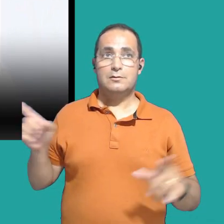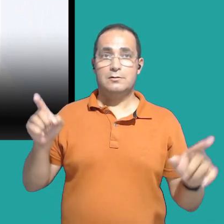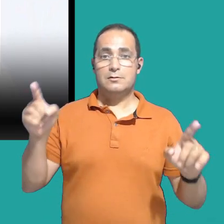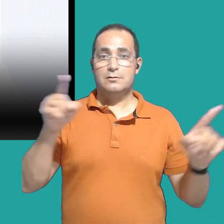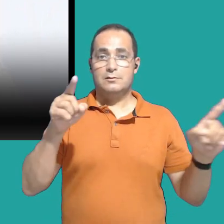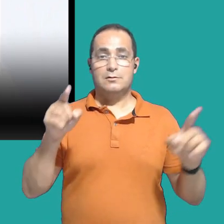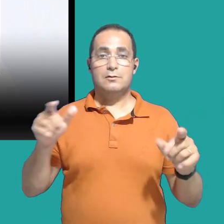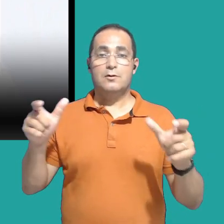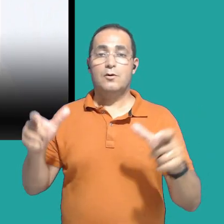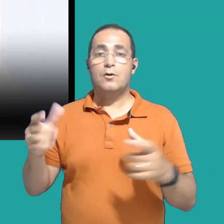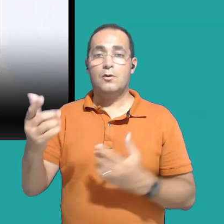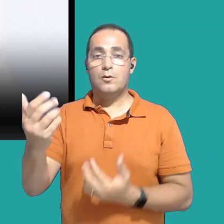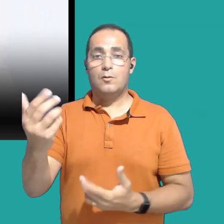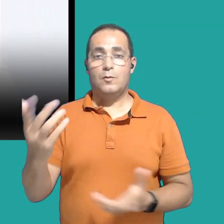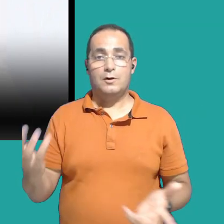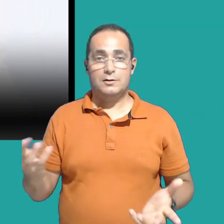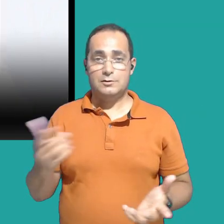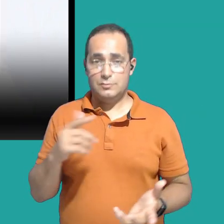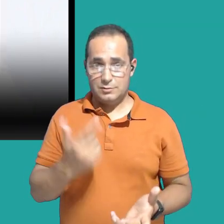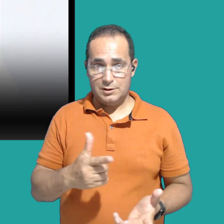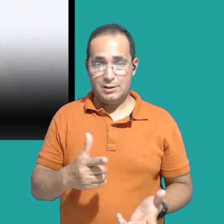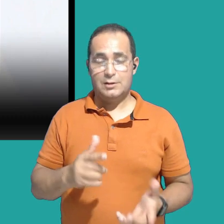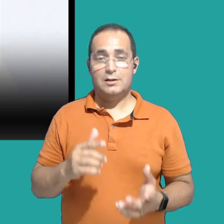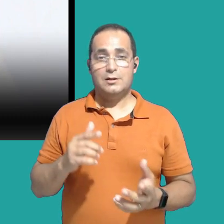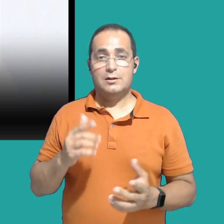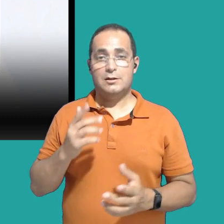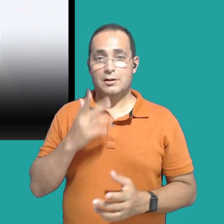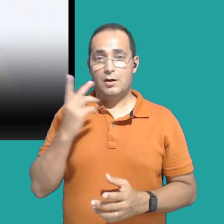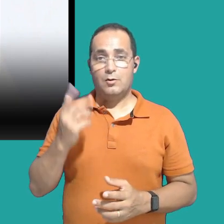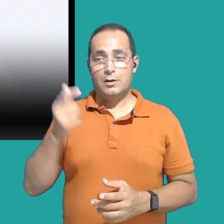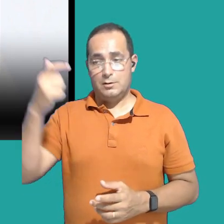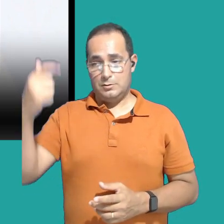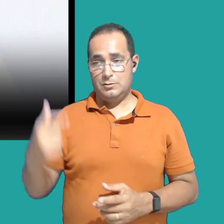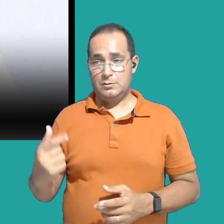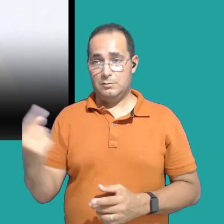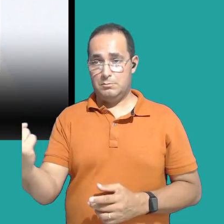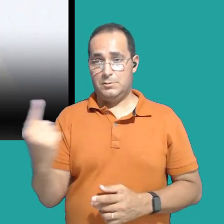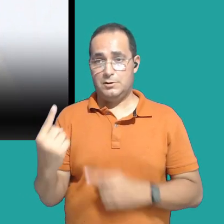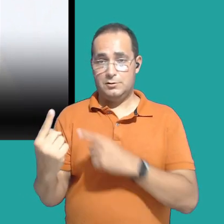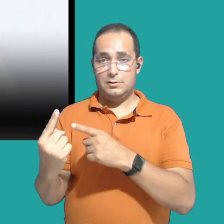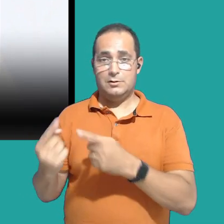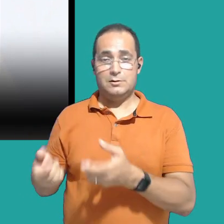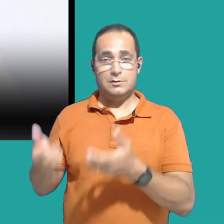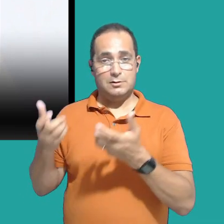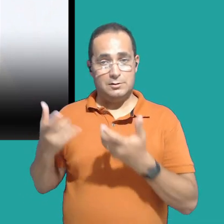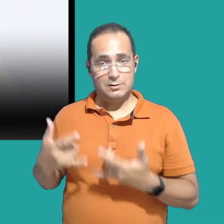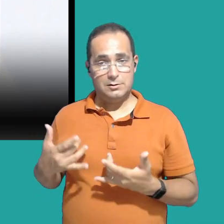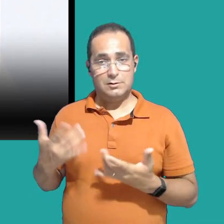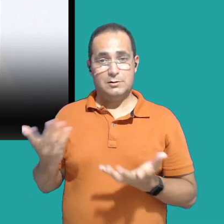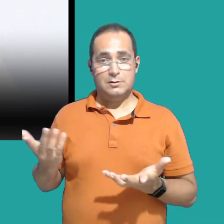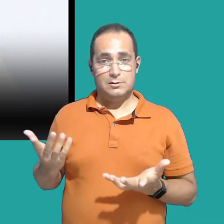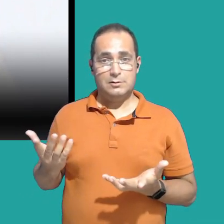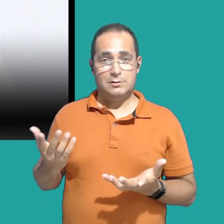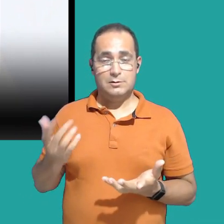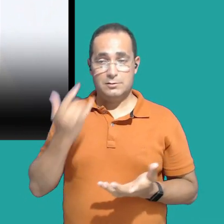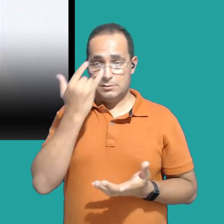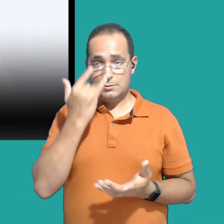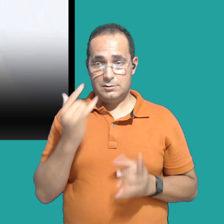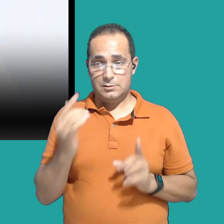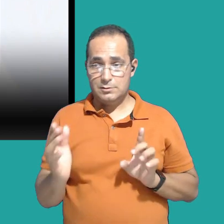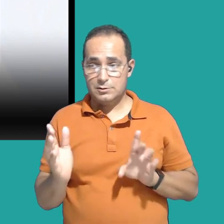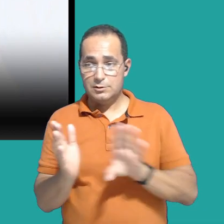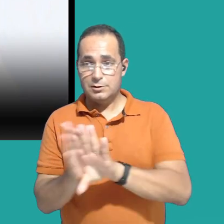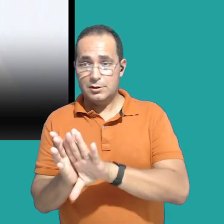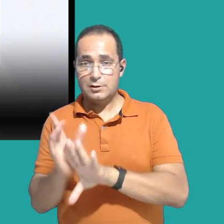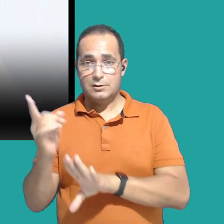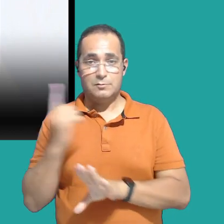pouco, né? Você já tem uma noção assim de como é aquele ambiente. E se não tem, que tivesse alguém na recepção, essa pessoa da